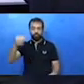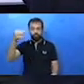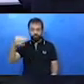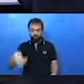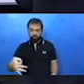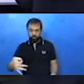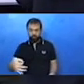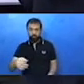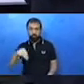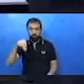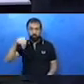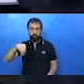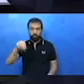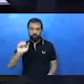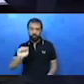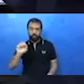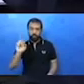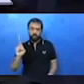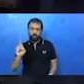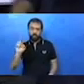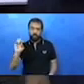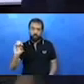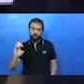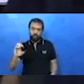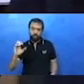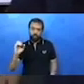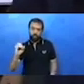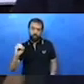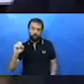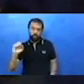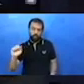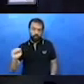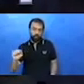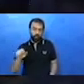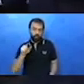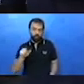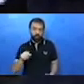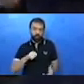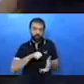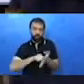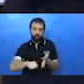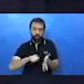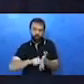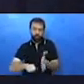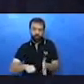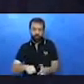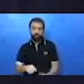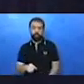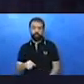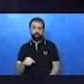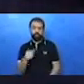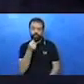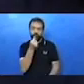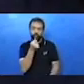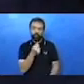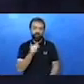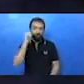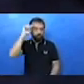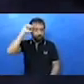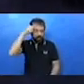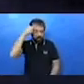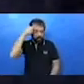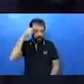Na hora que eu perceber que vai falar de marco, eu já uso um lápis preto. E aí a gente fica muito mais fácil para a gente responder